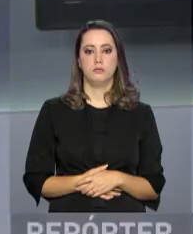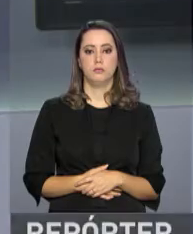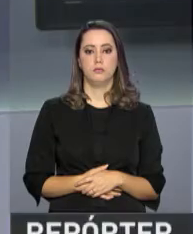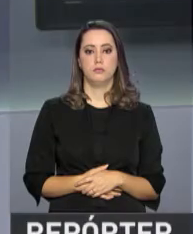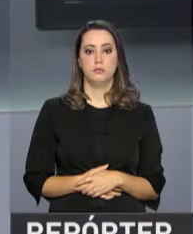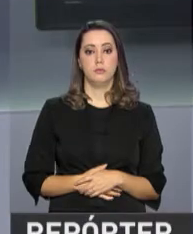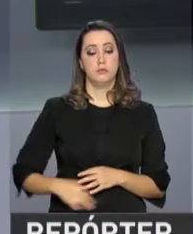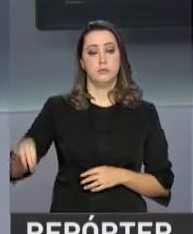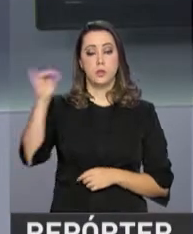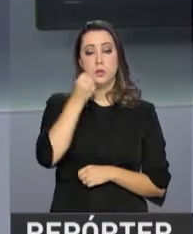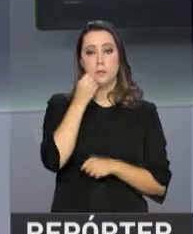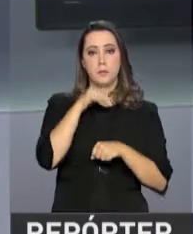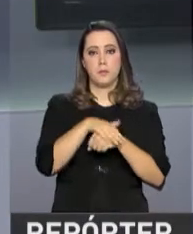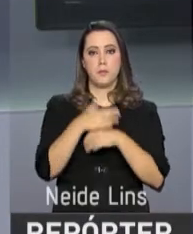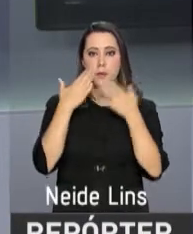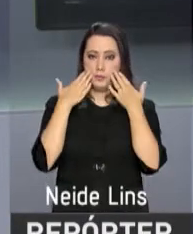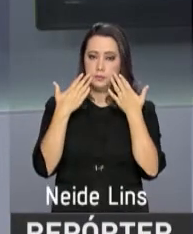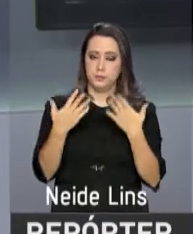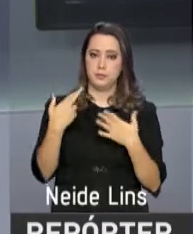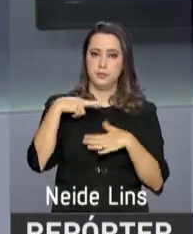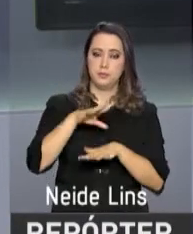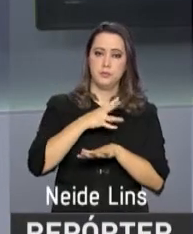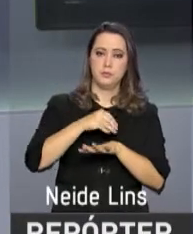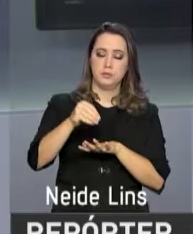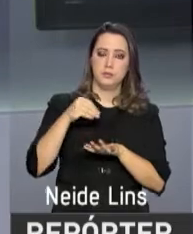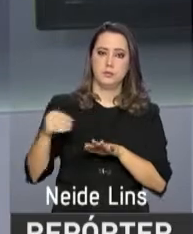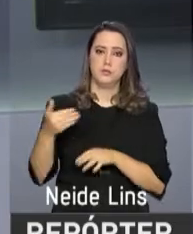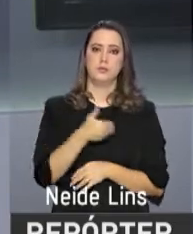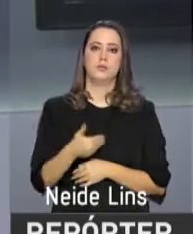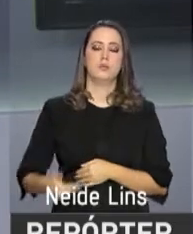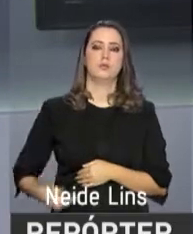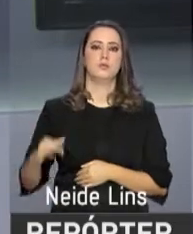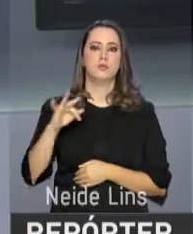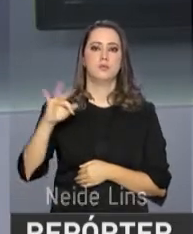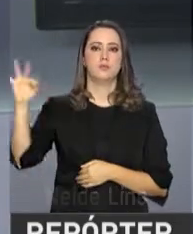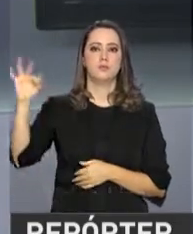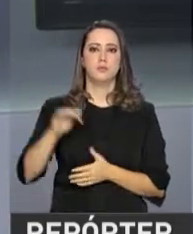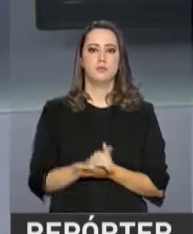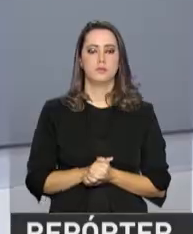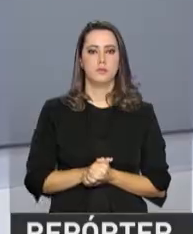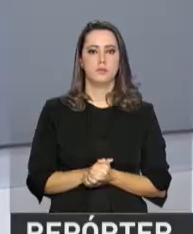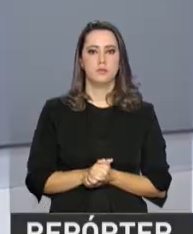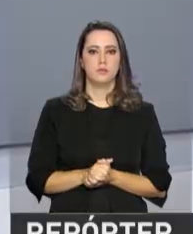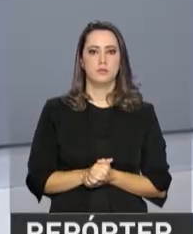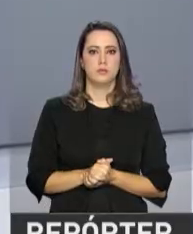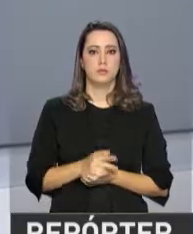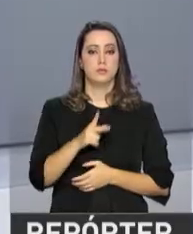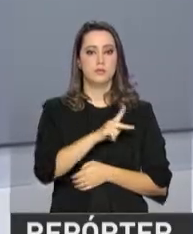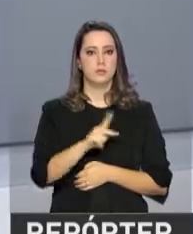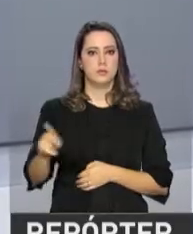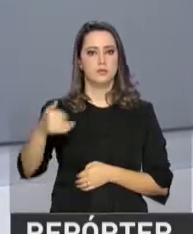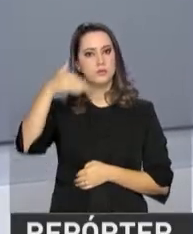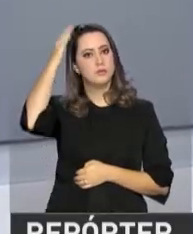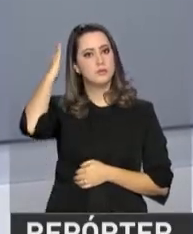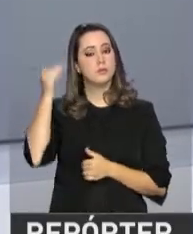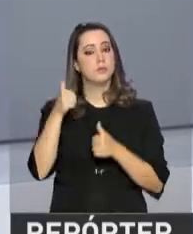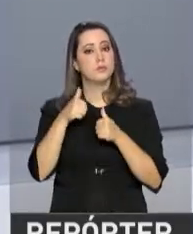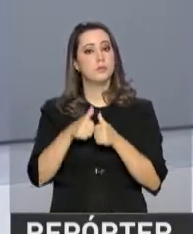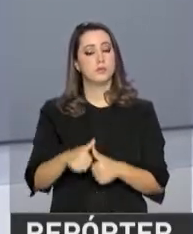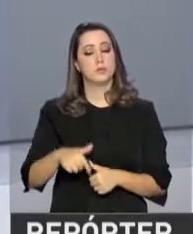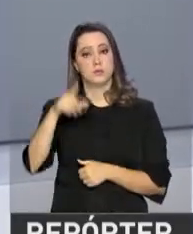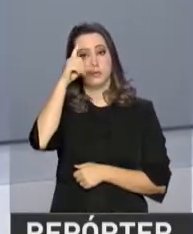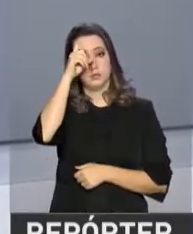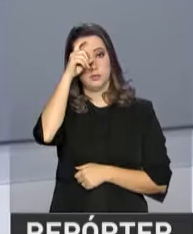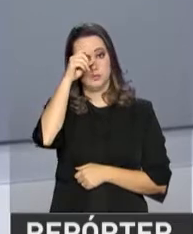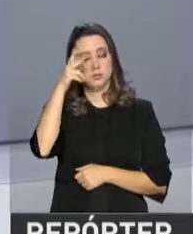olá boa noite começa agora o repórter nbr com as notícias do governo federal o presidente michel temer que está